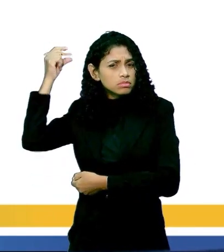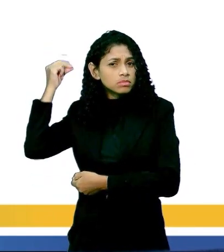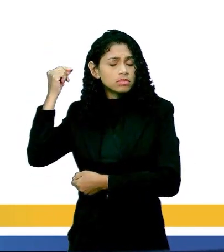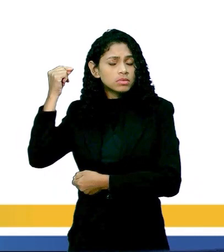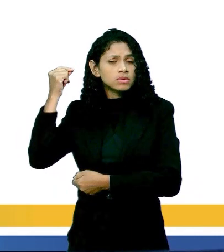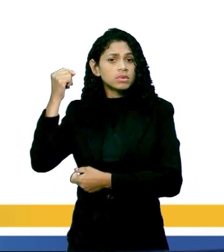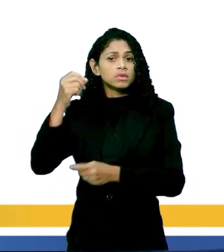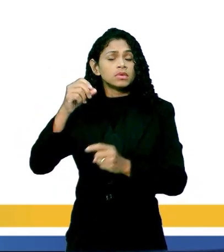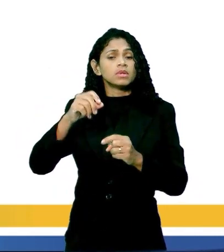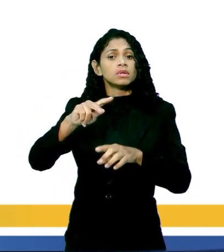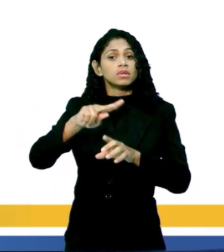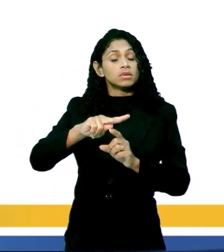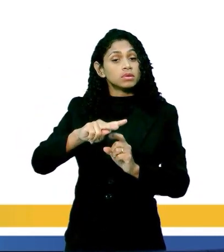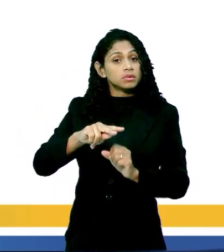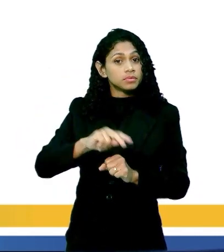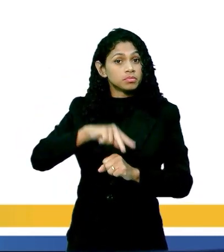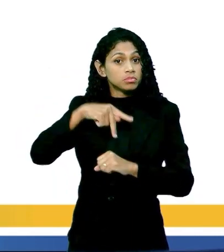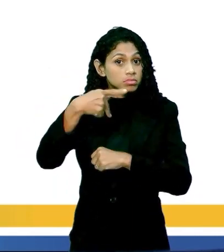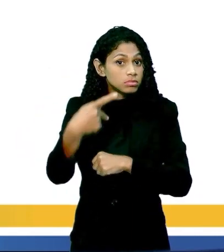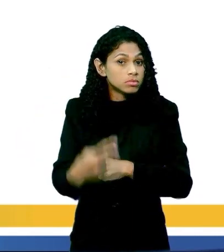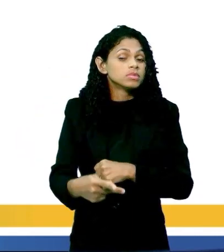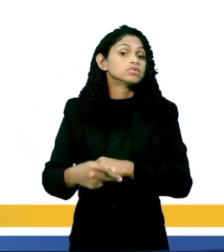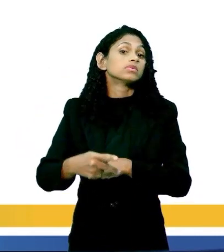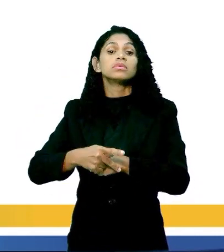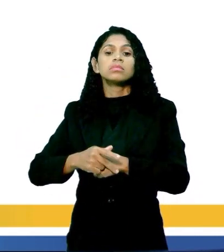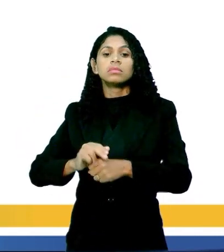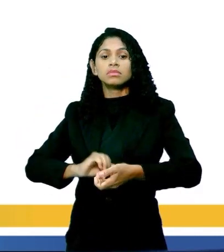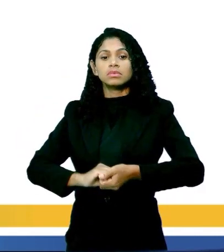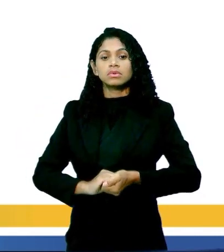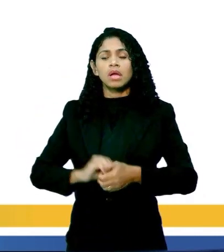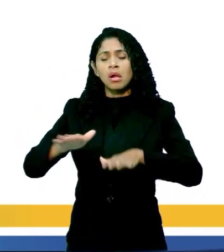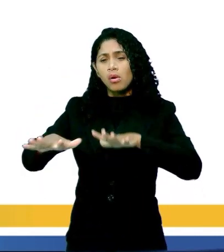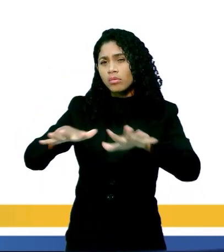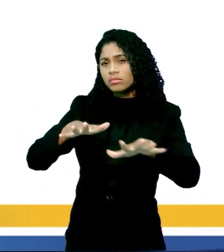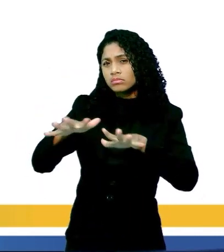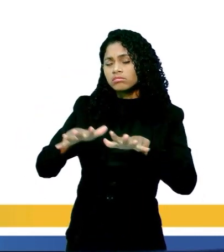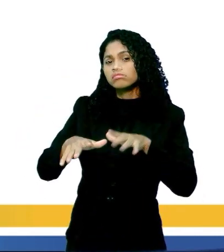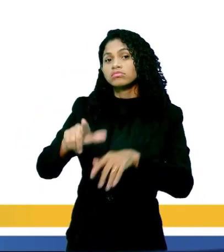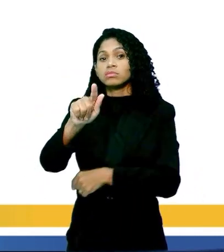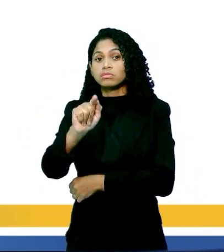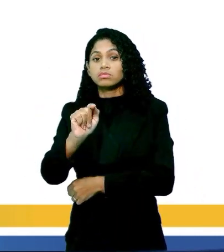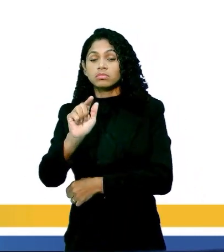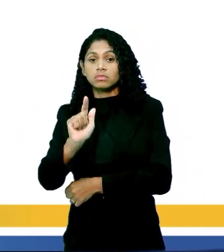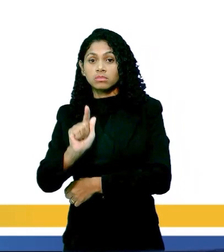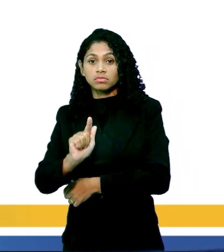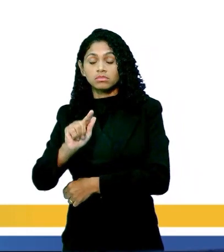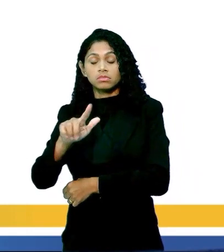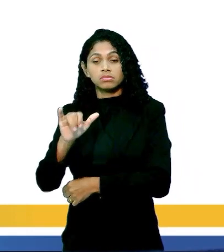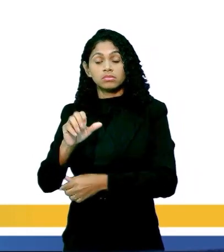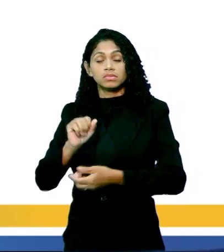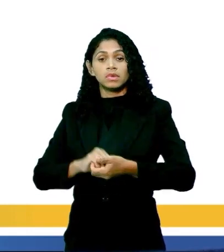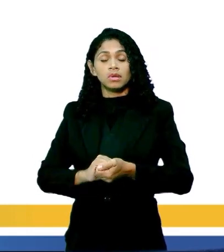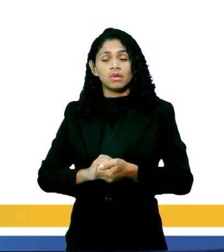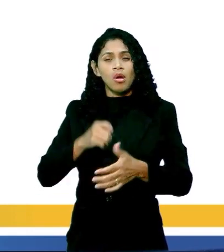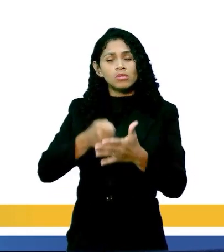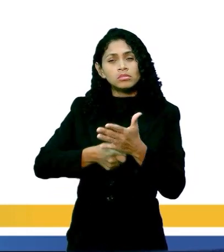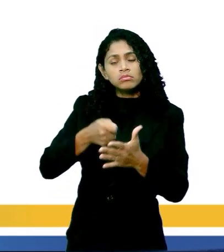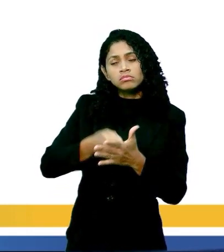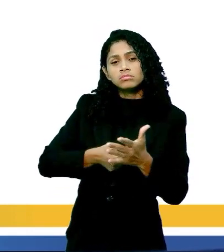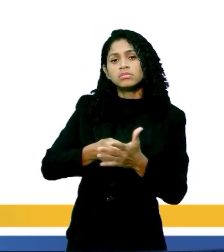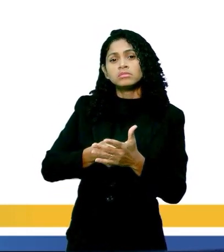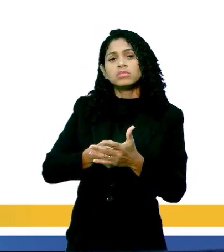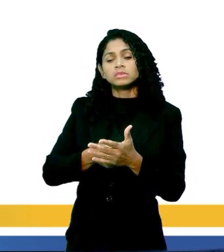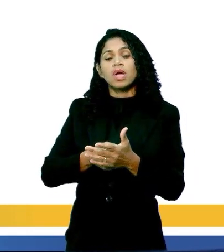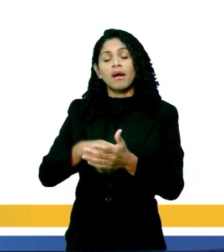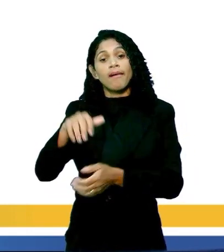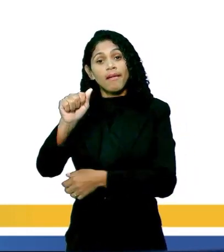aquela asserção foi recebida entre os axiomas da ciência do movimento. Galileu, entretanto, apelava agora da autoridade de